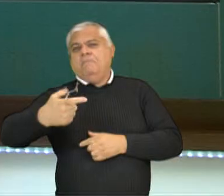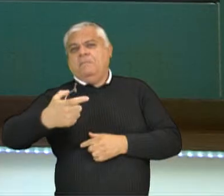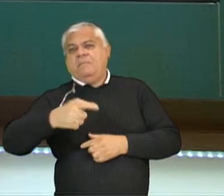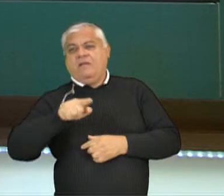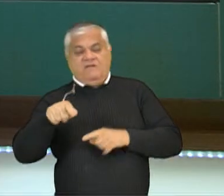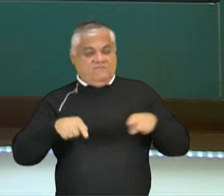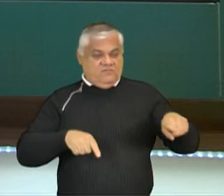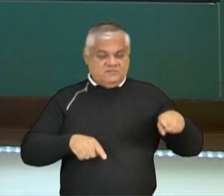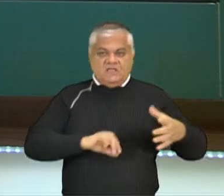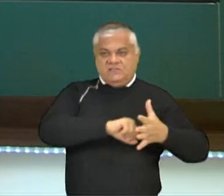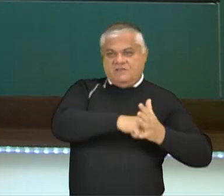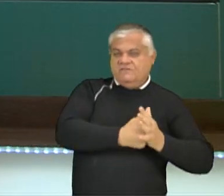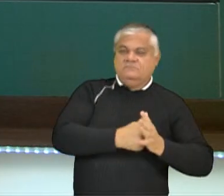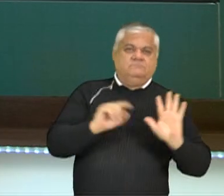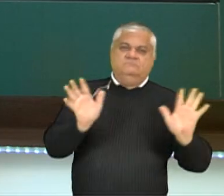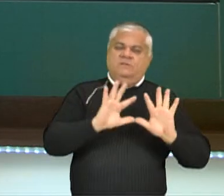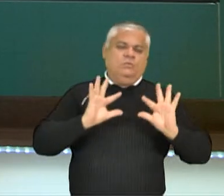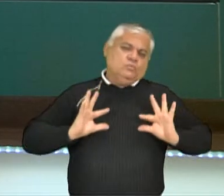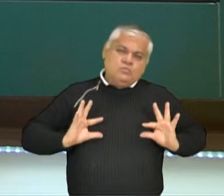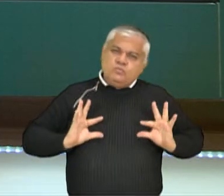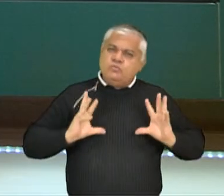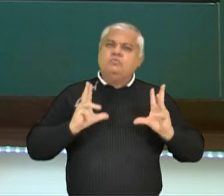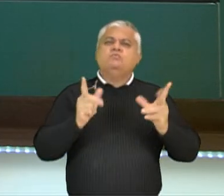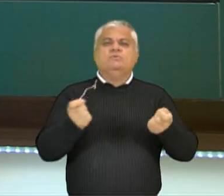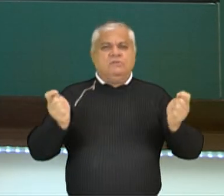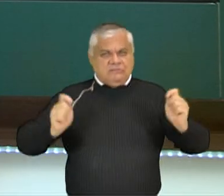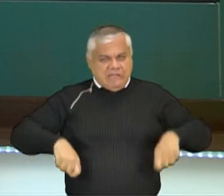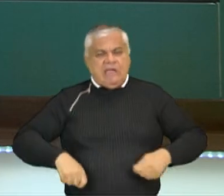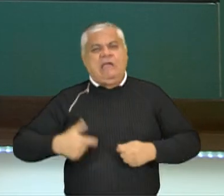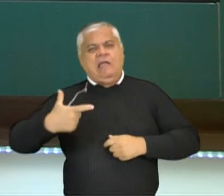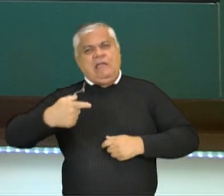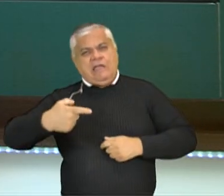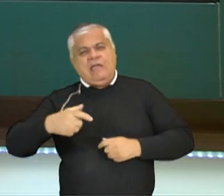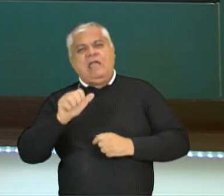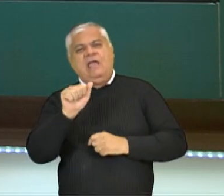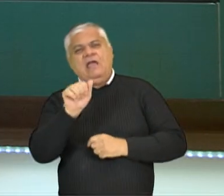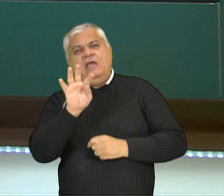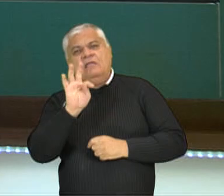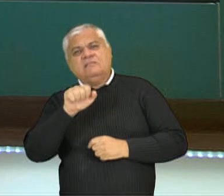ataque e o outro ele joga mais na defesa. Não, todos atuam tanto no ataque quanto na defesa.